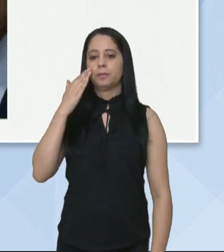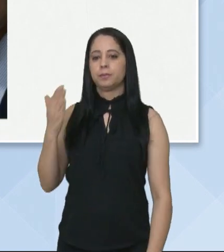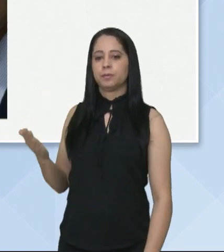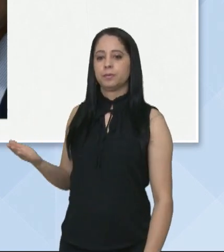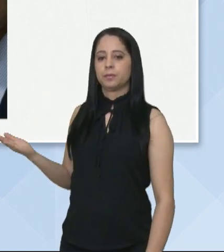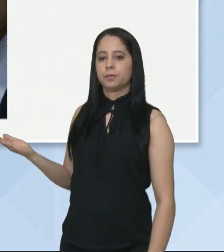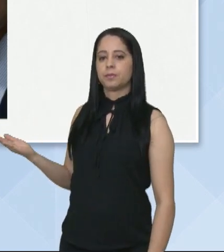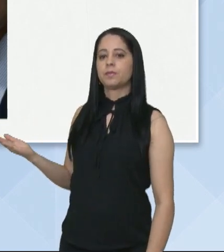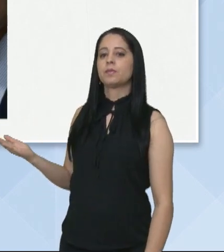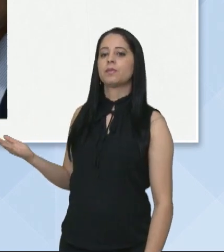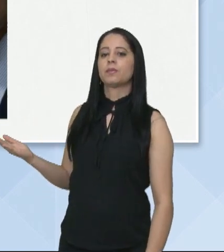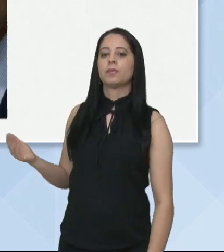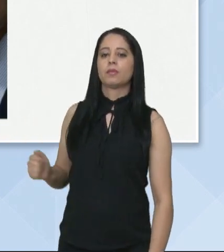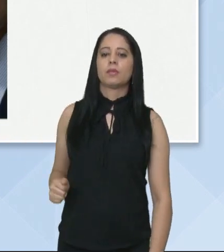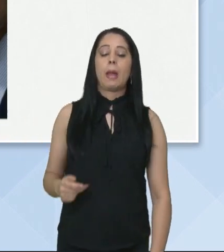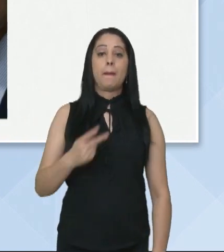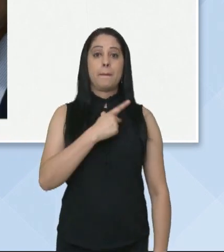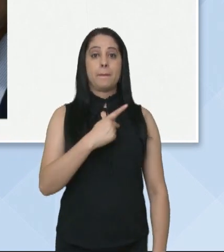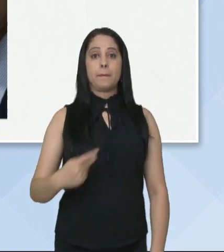Trudeau,